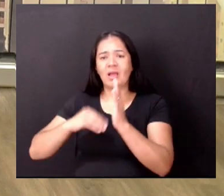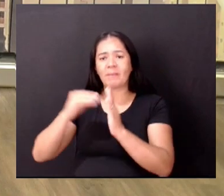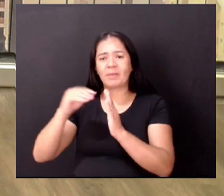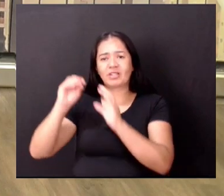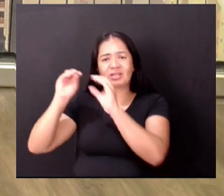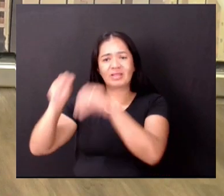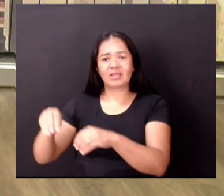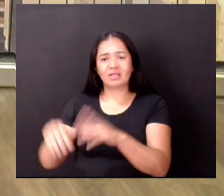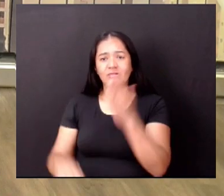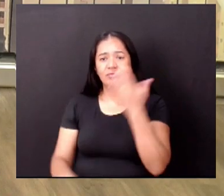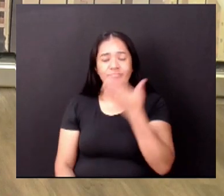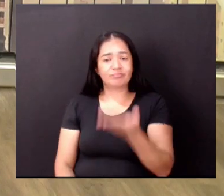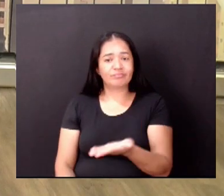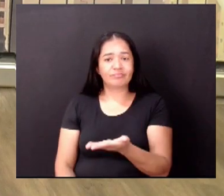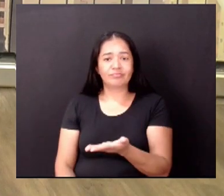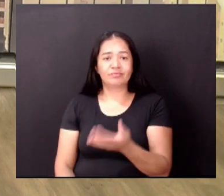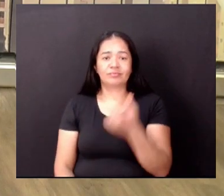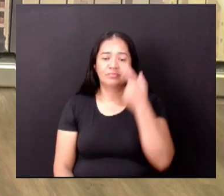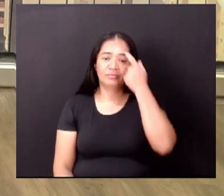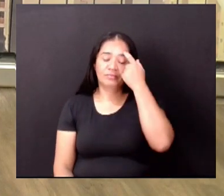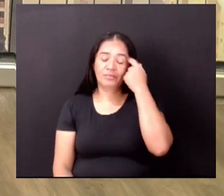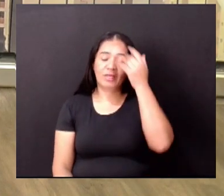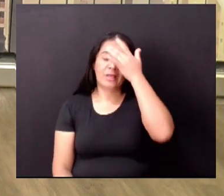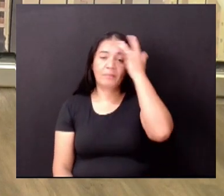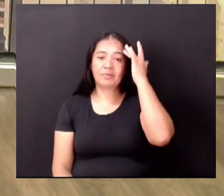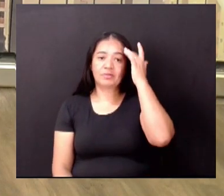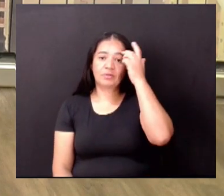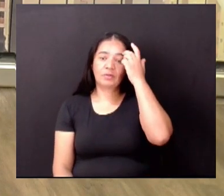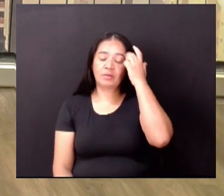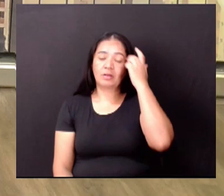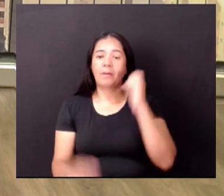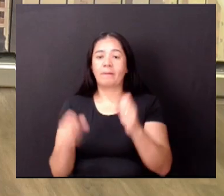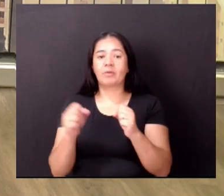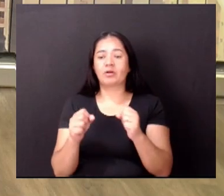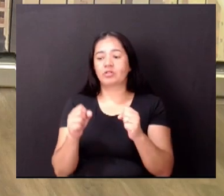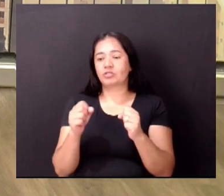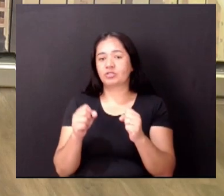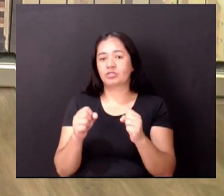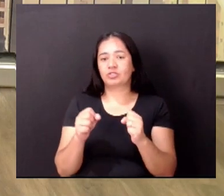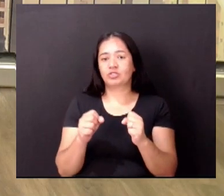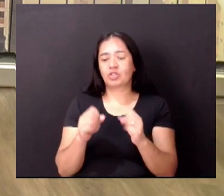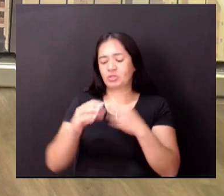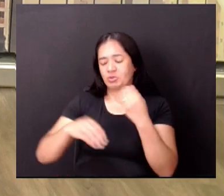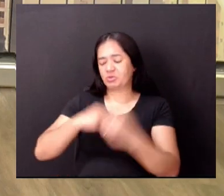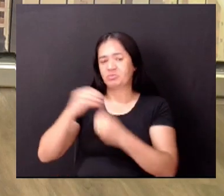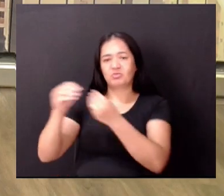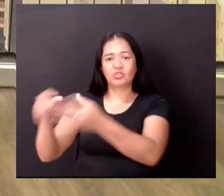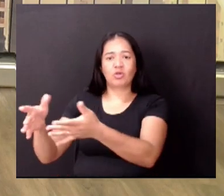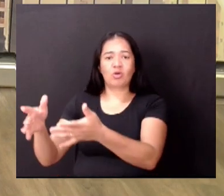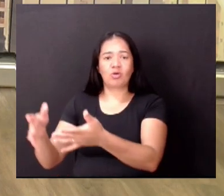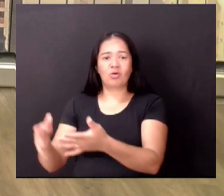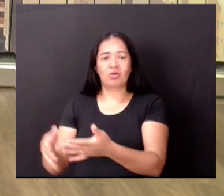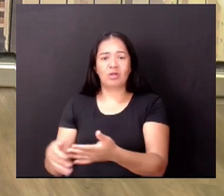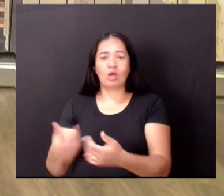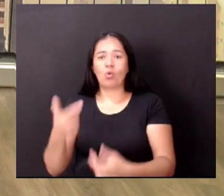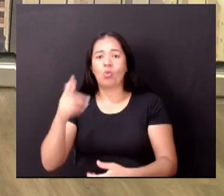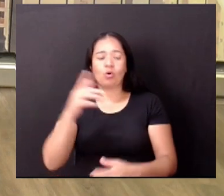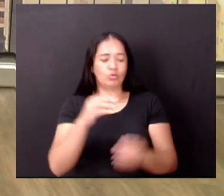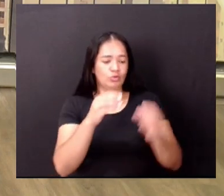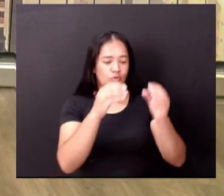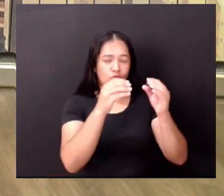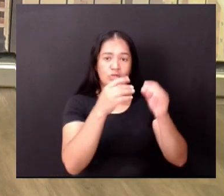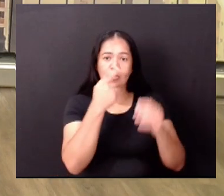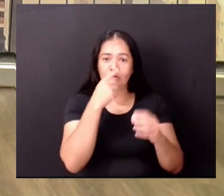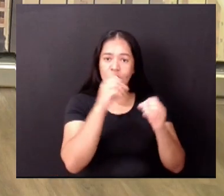de plástico lá dentro, então tá super visível. Aí a pessoa pode jogar certinho, vai um e joga tudo misturado, aí